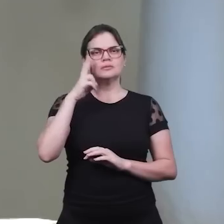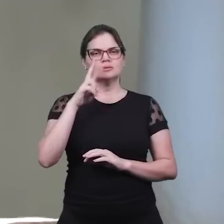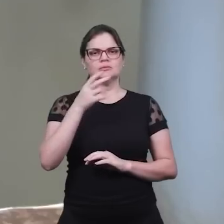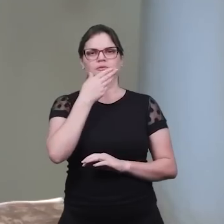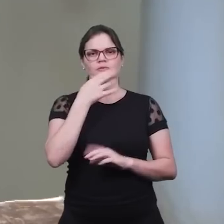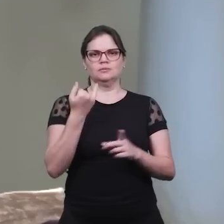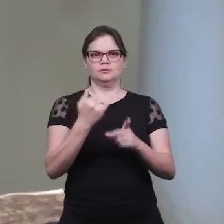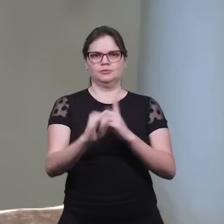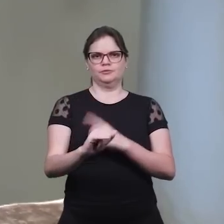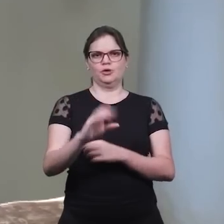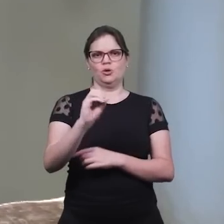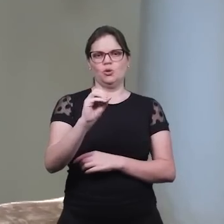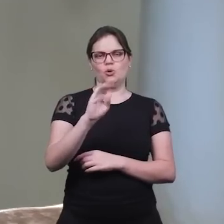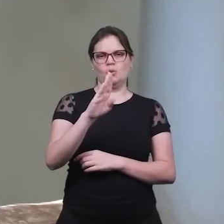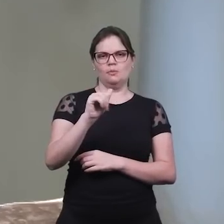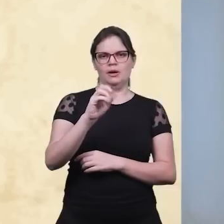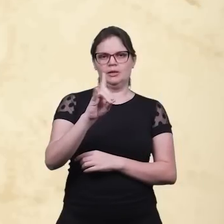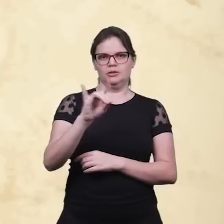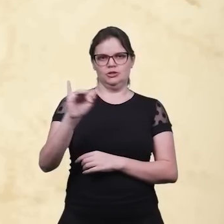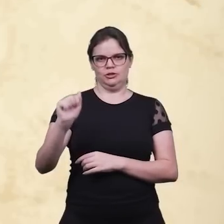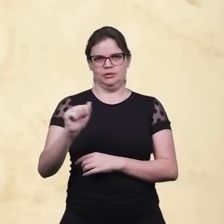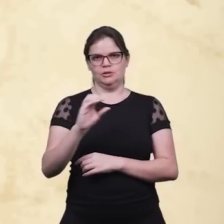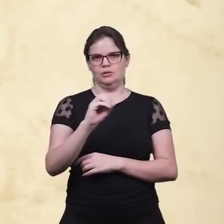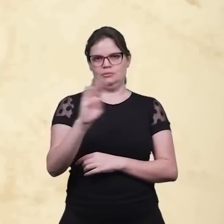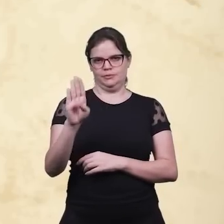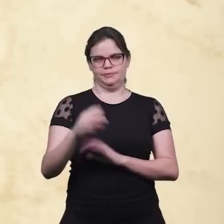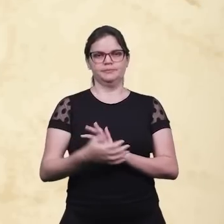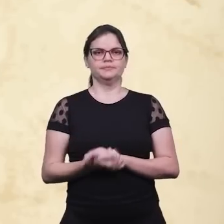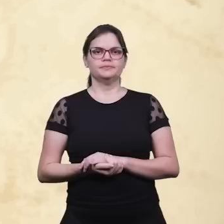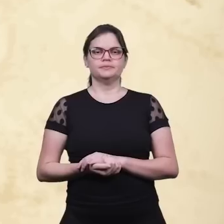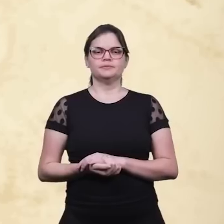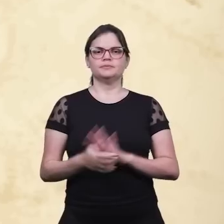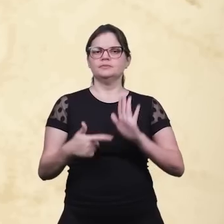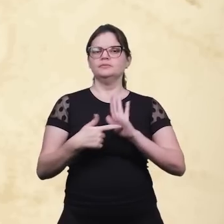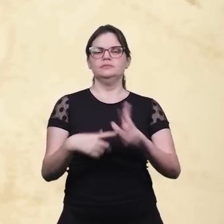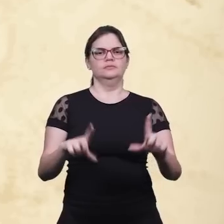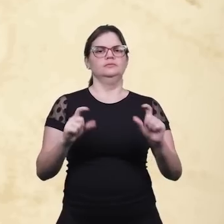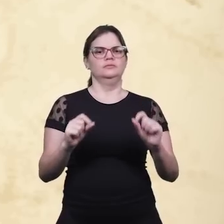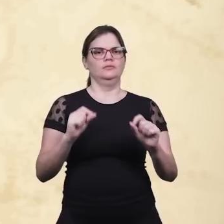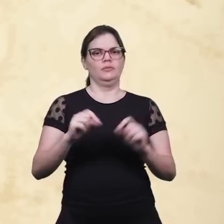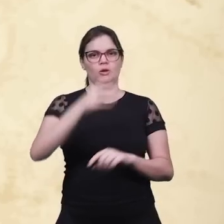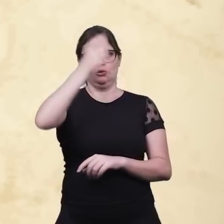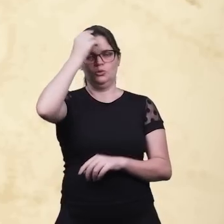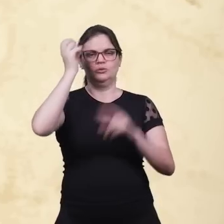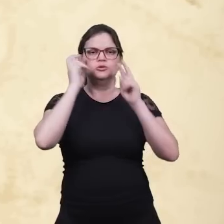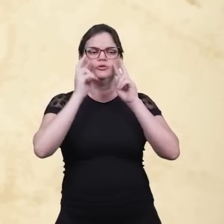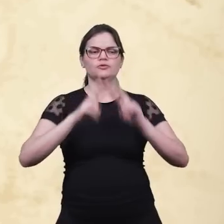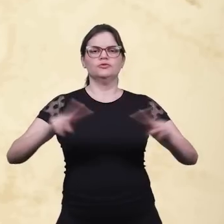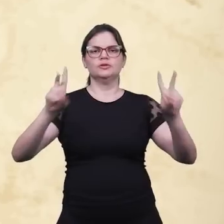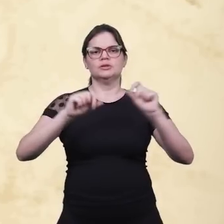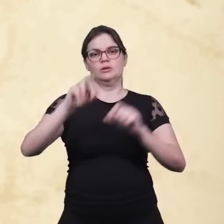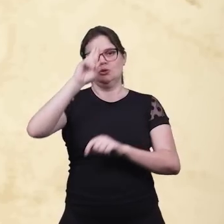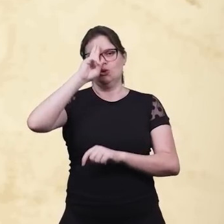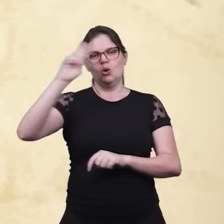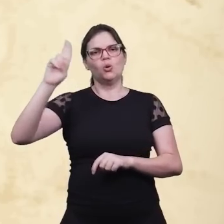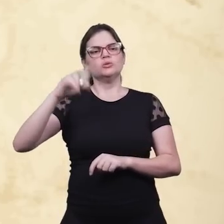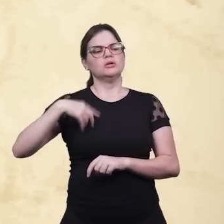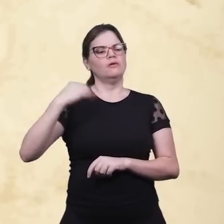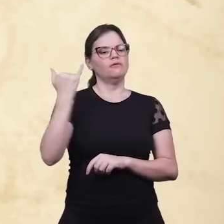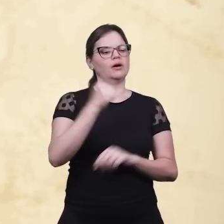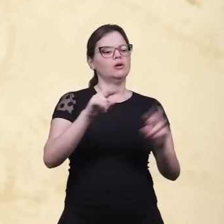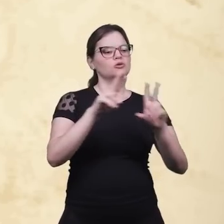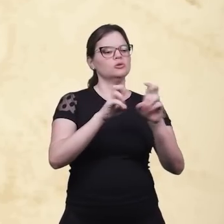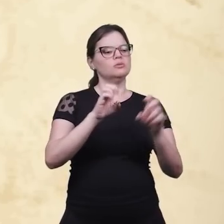Obadias, quando ele falou aqui, olha só, Obadias, capítulo 1, diz assim, a visão de Obadias, assim diz o Senhor Jeová a respeito de